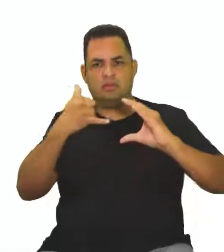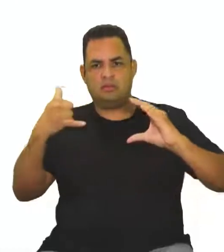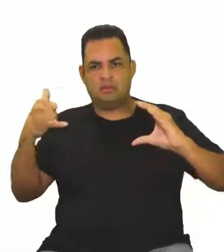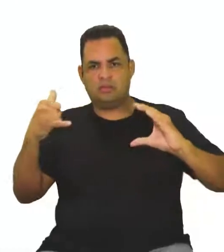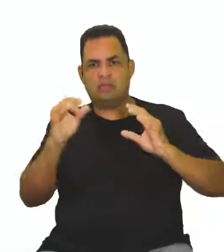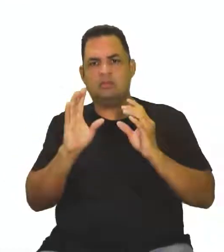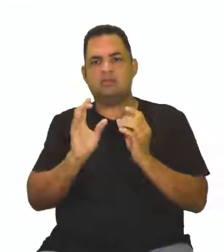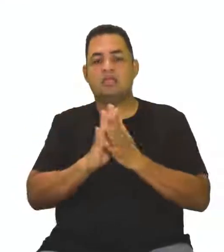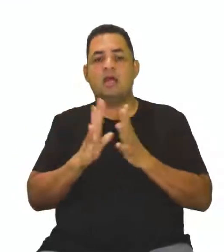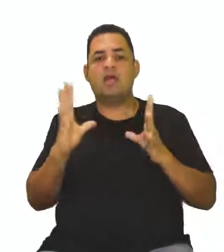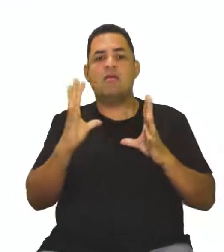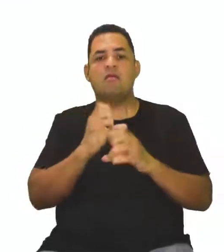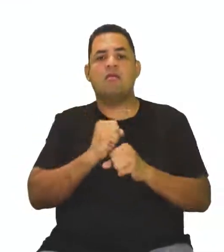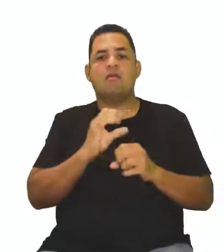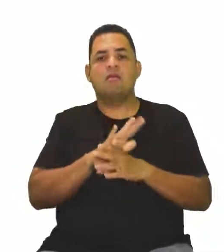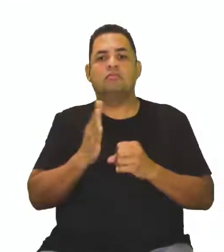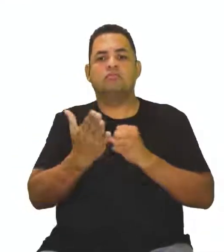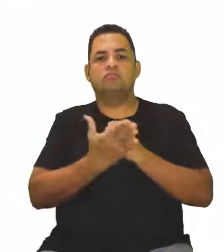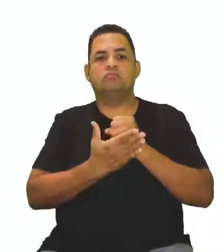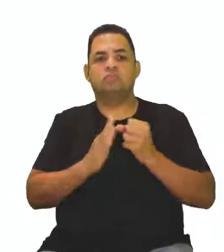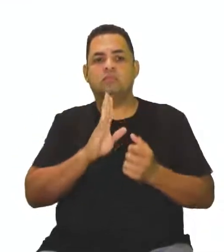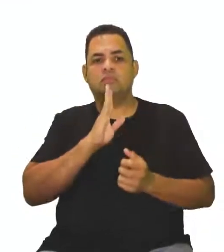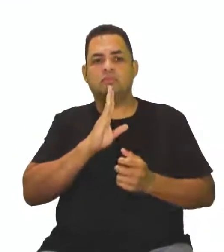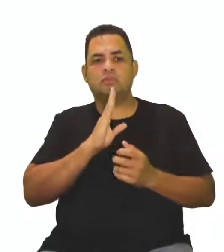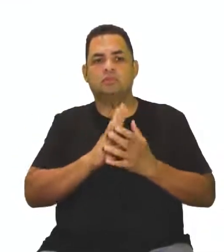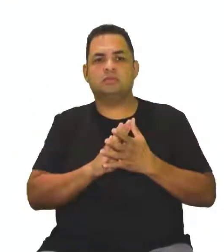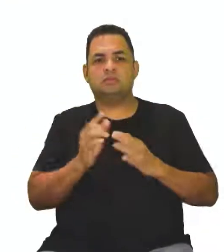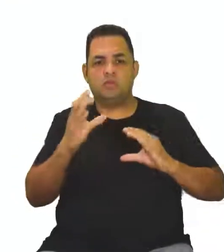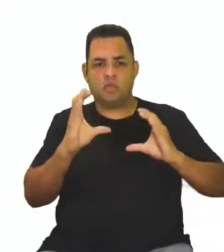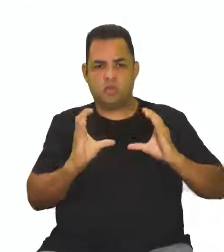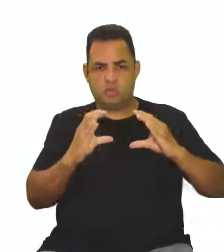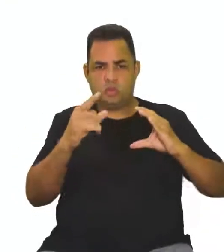serão calculadas com base no que se conhece sobre